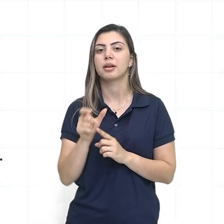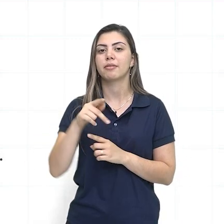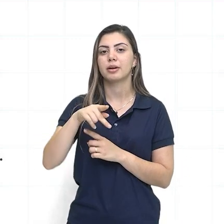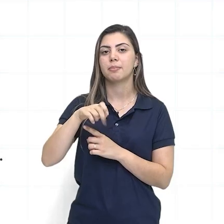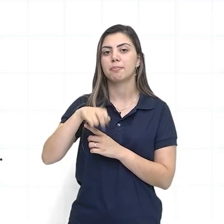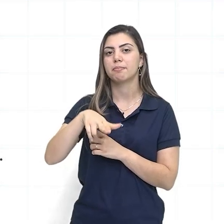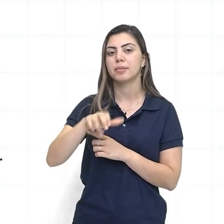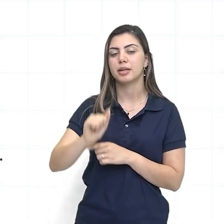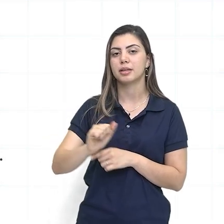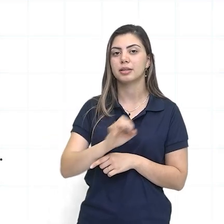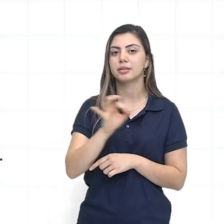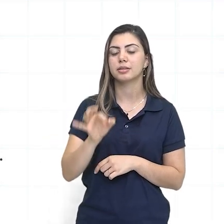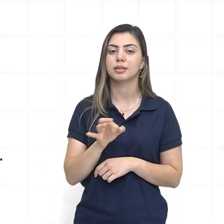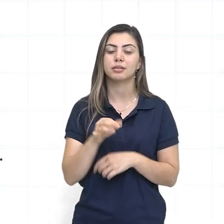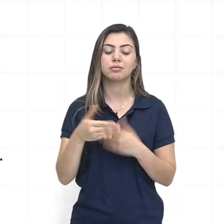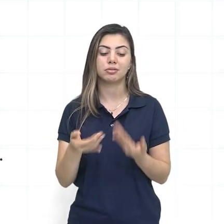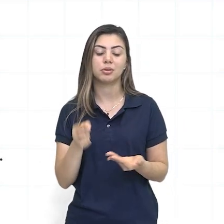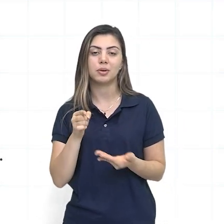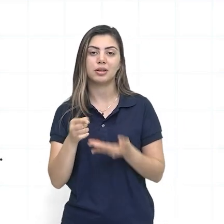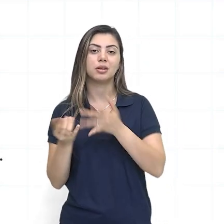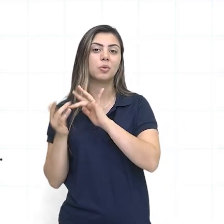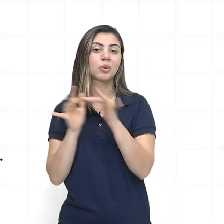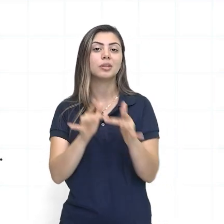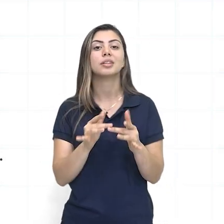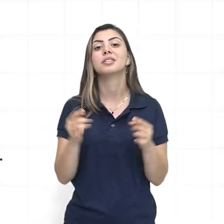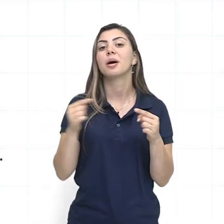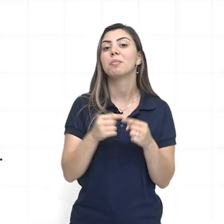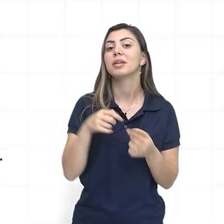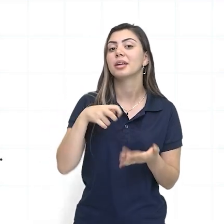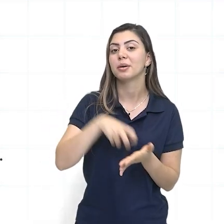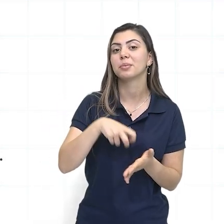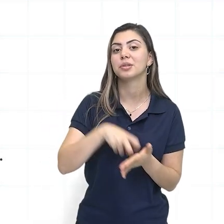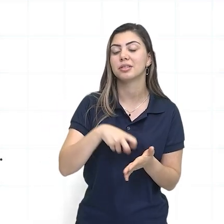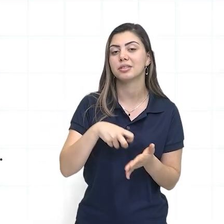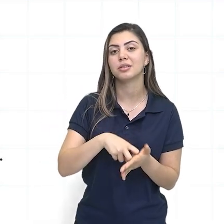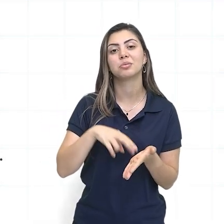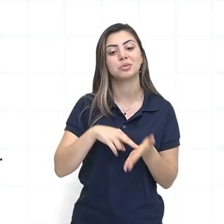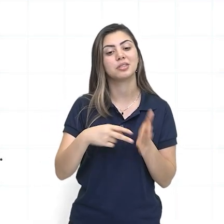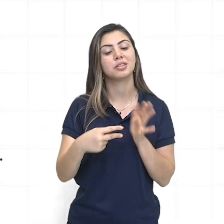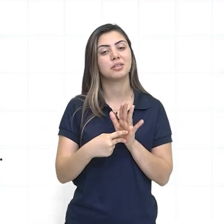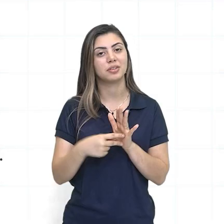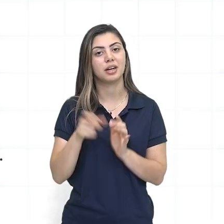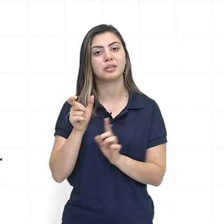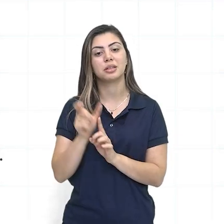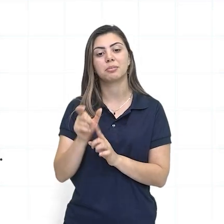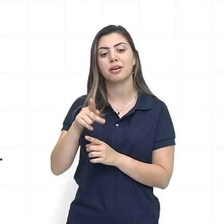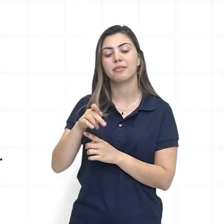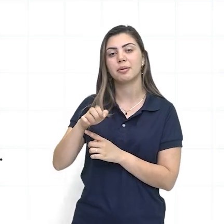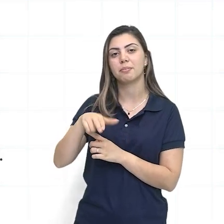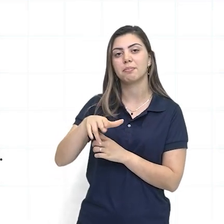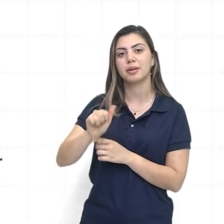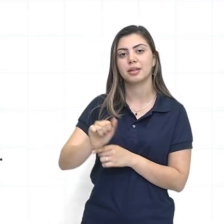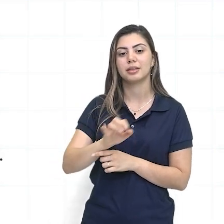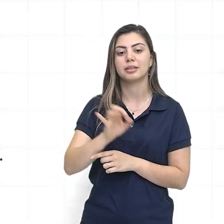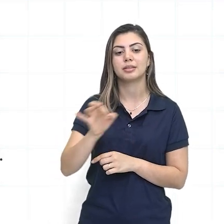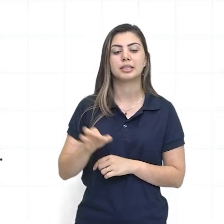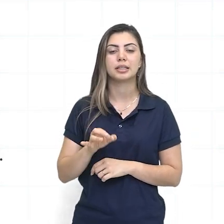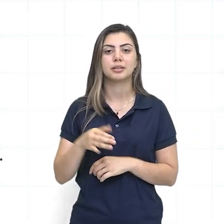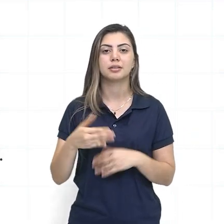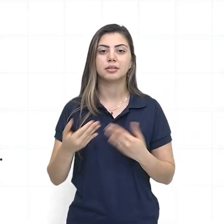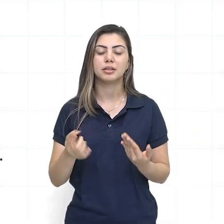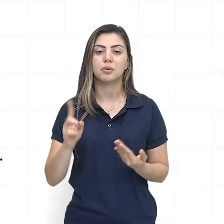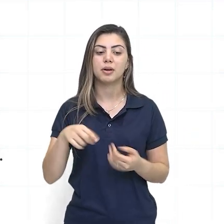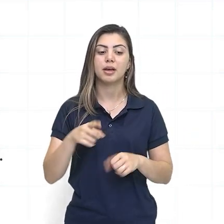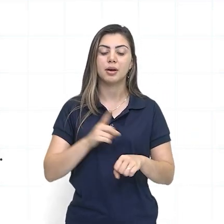palavra pena, nesse contexto agora, ela vai ser uma punição, né, que ele vai receber, que no caso é o tempo